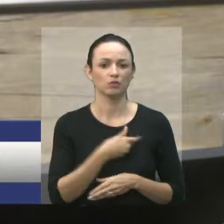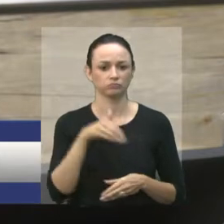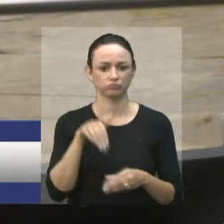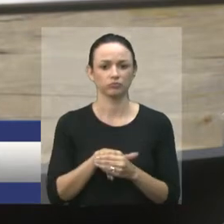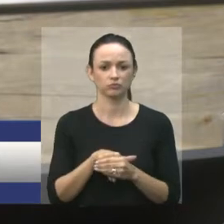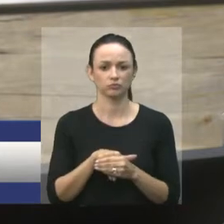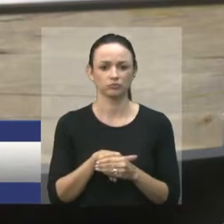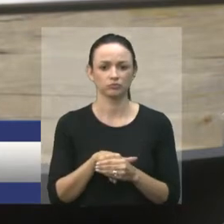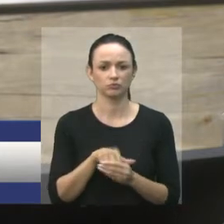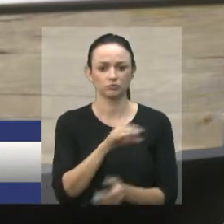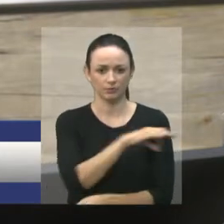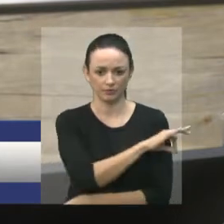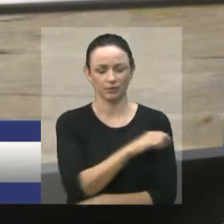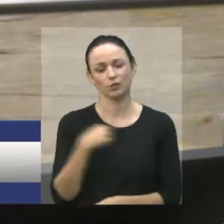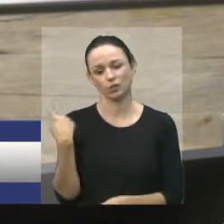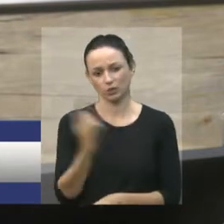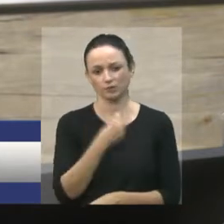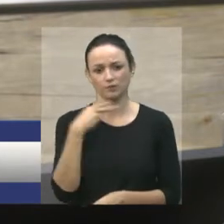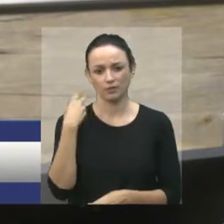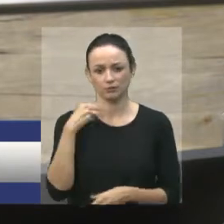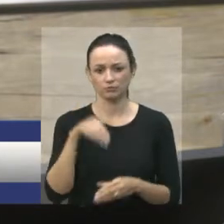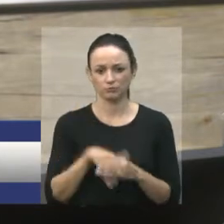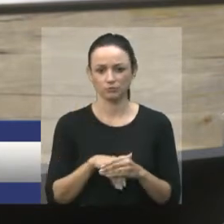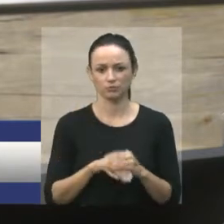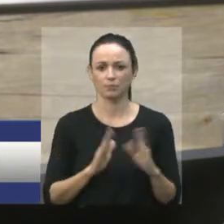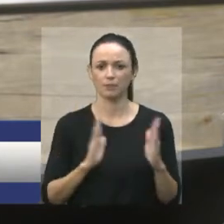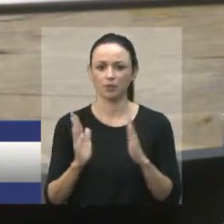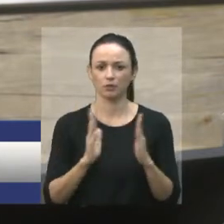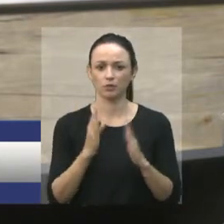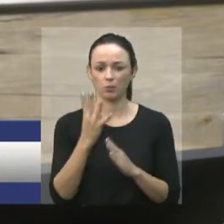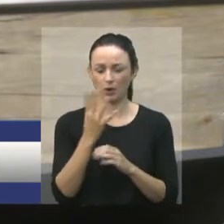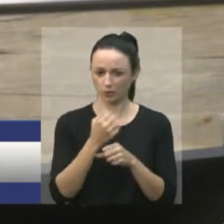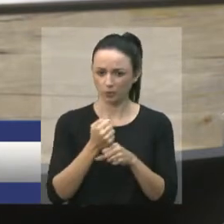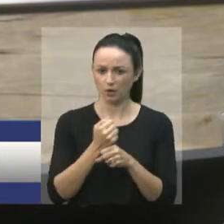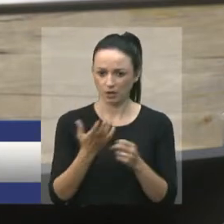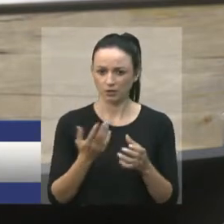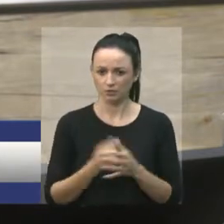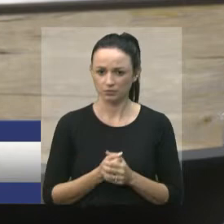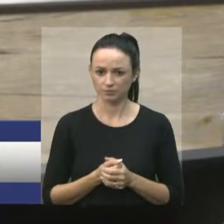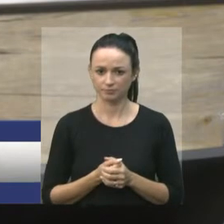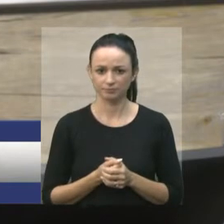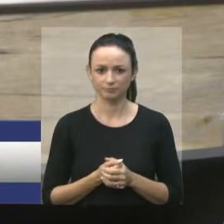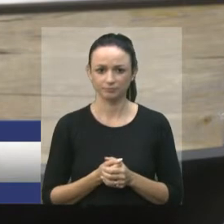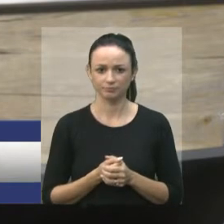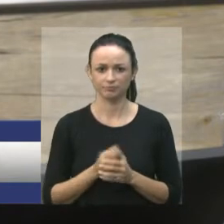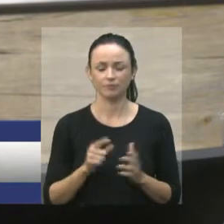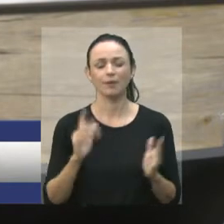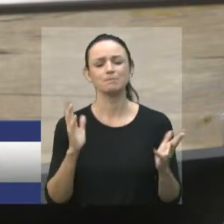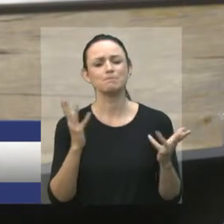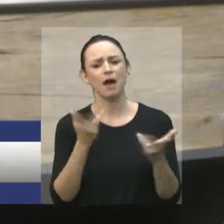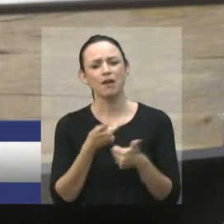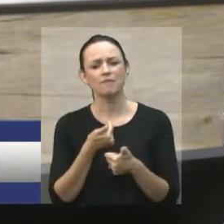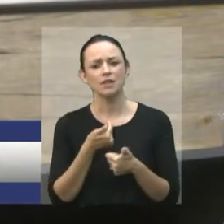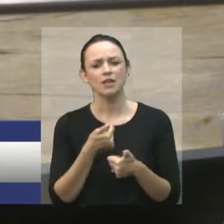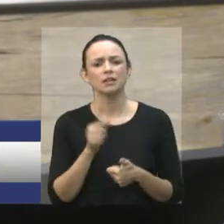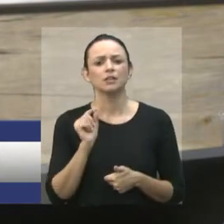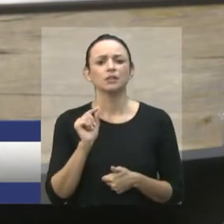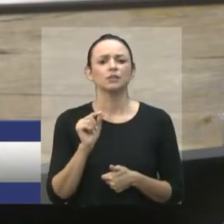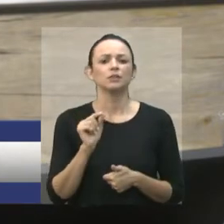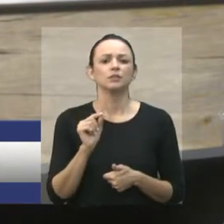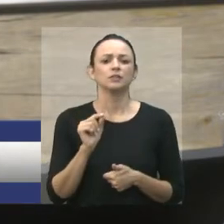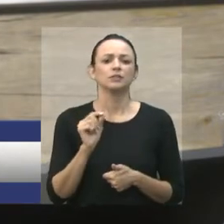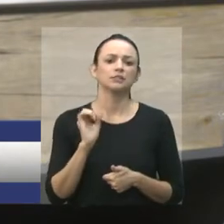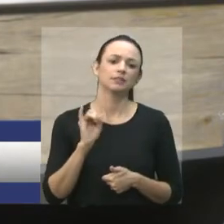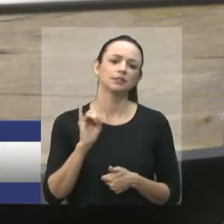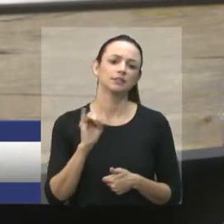o prefeito e nós, vereadores, por um período de 4 anos. Que maravilha será